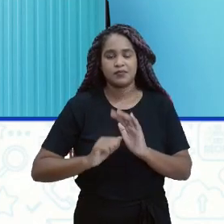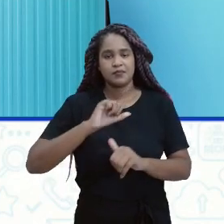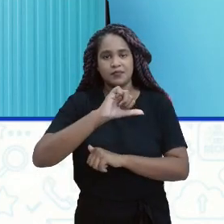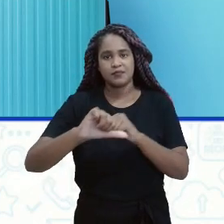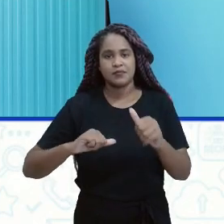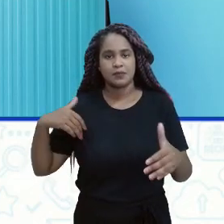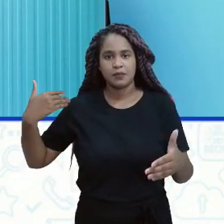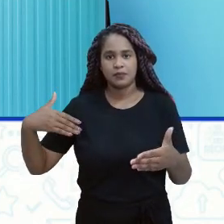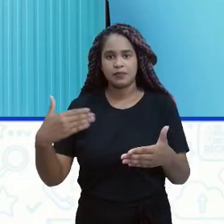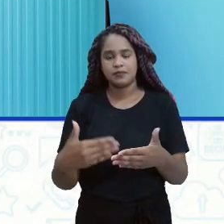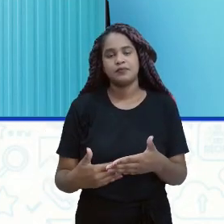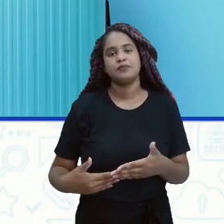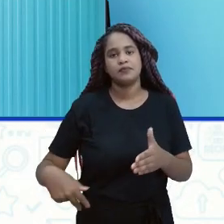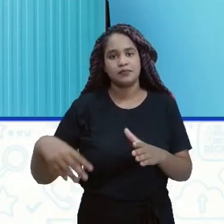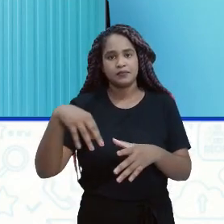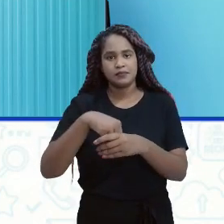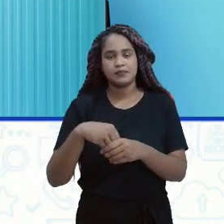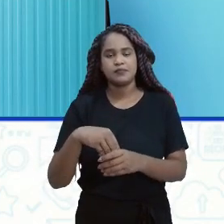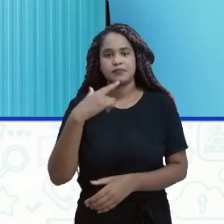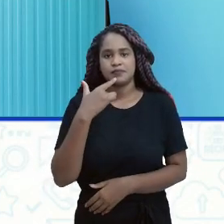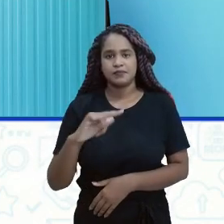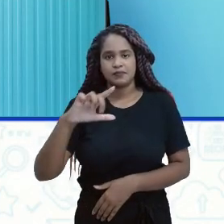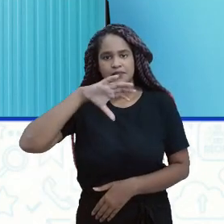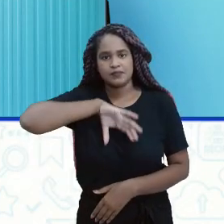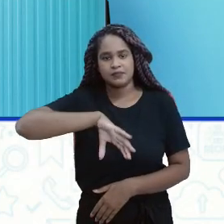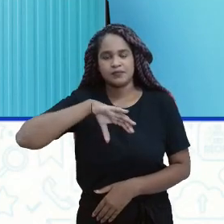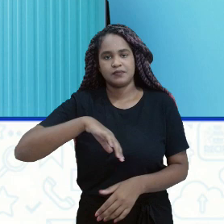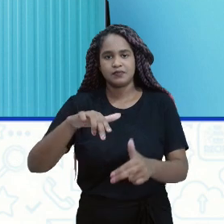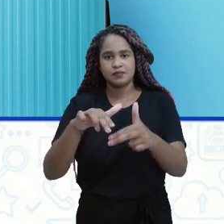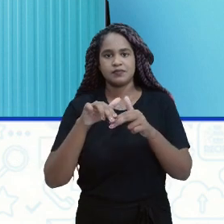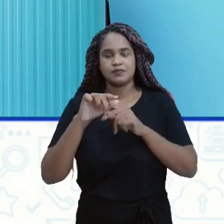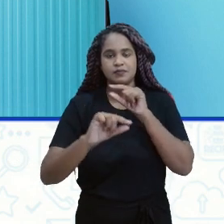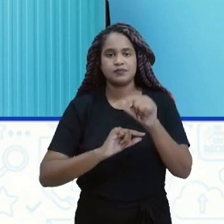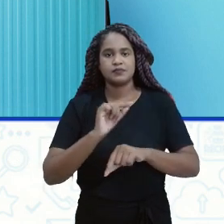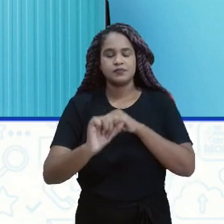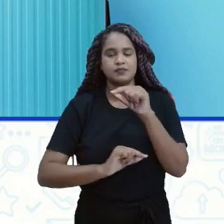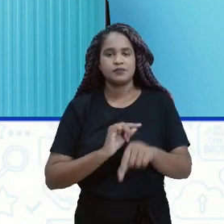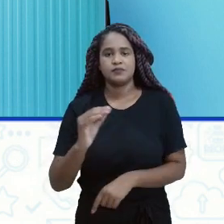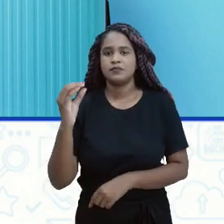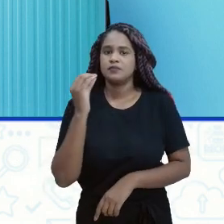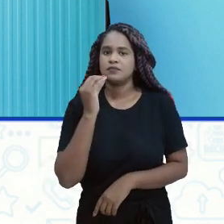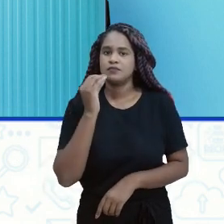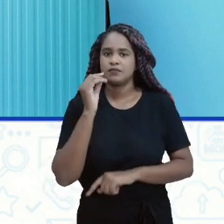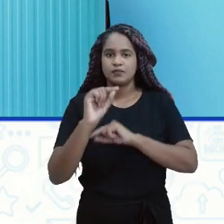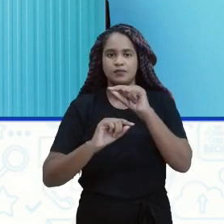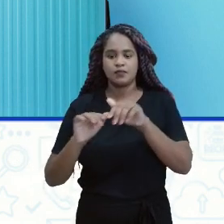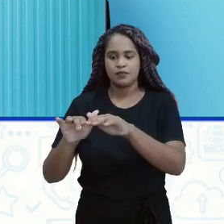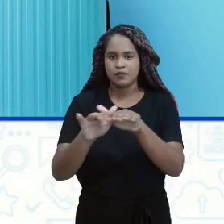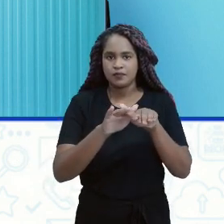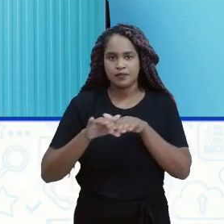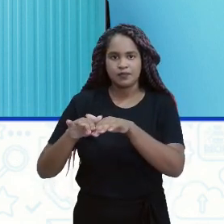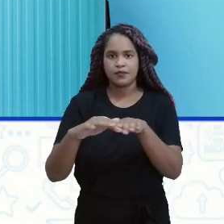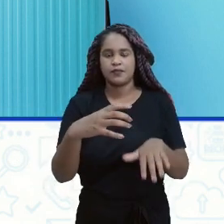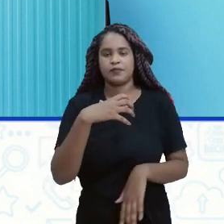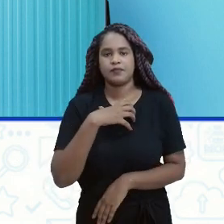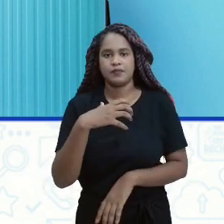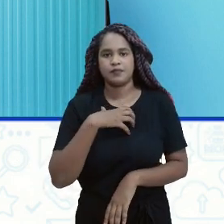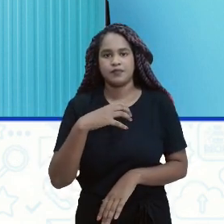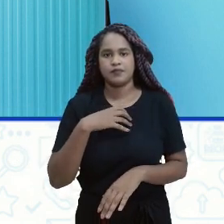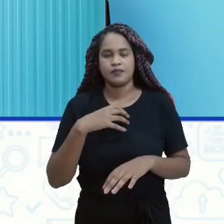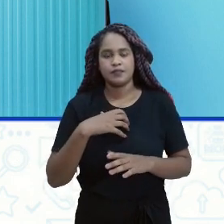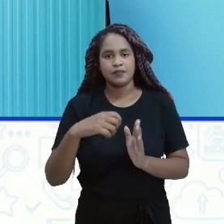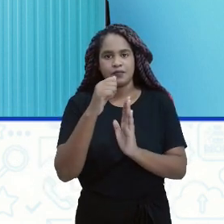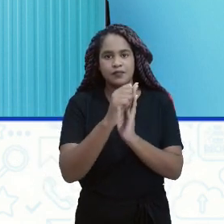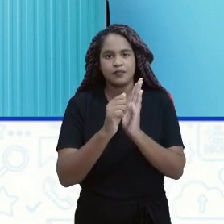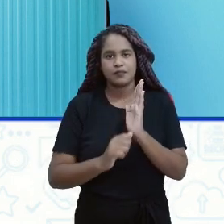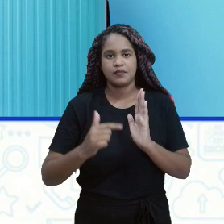aconteceram na nossa língua em decorrência dessa tentativa de unificar o máximo